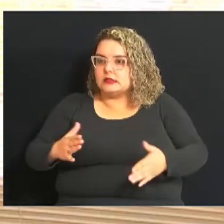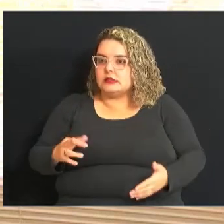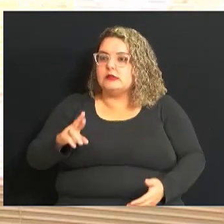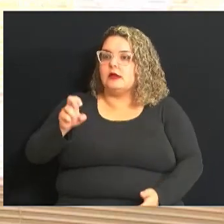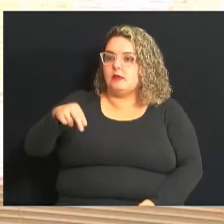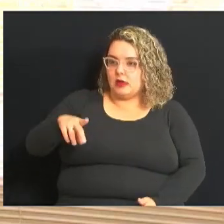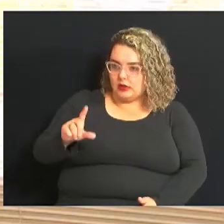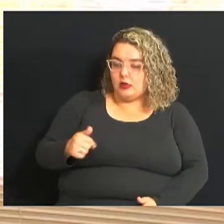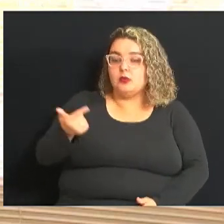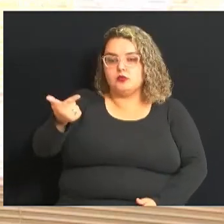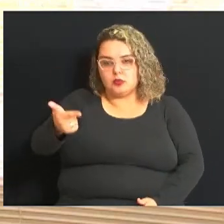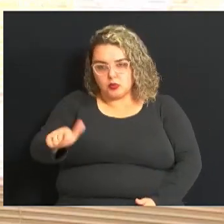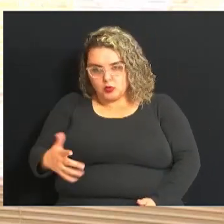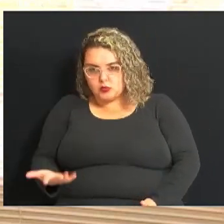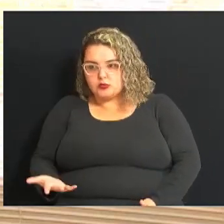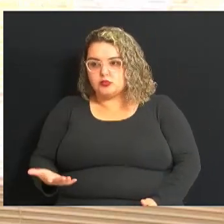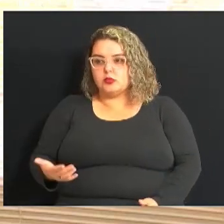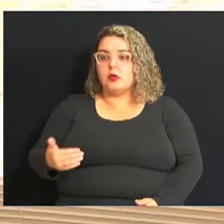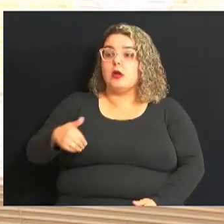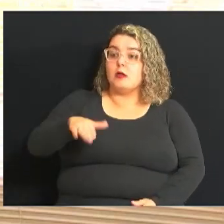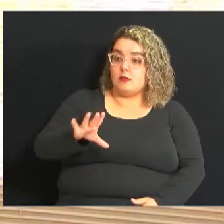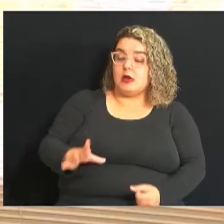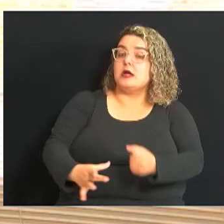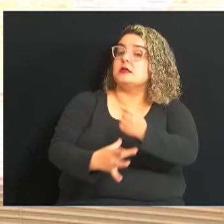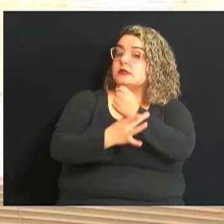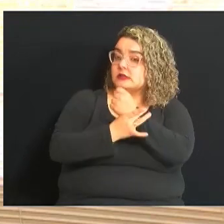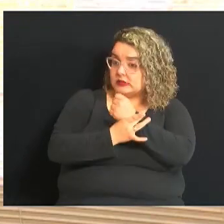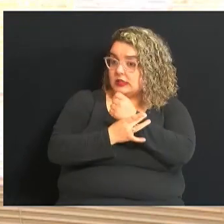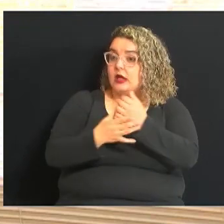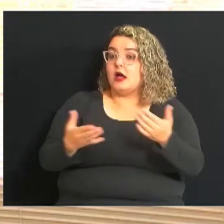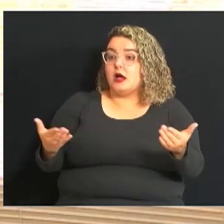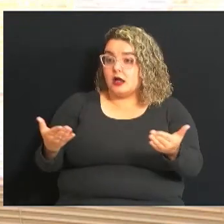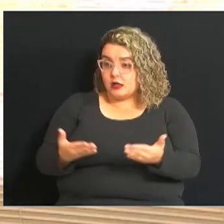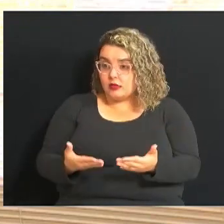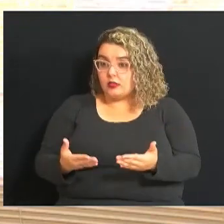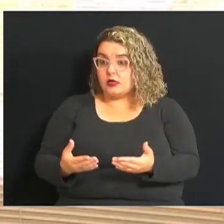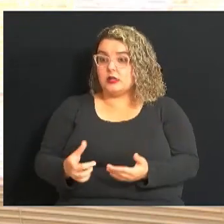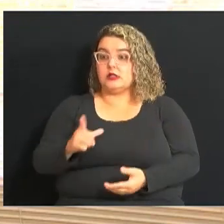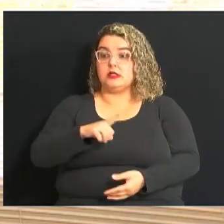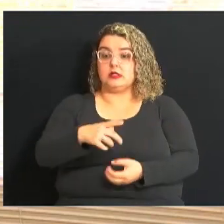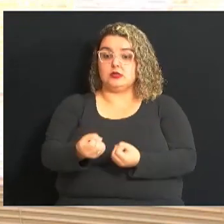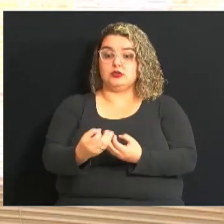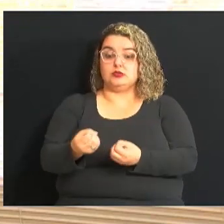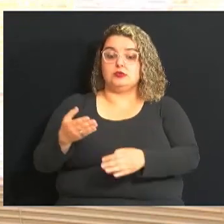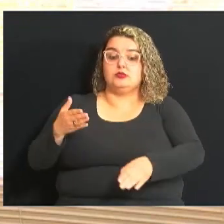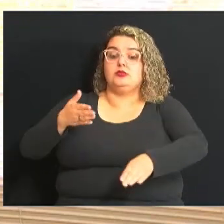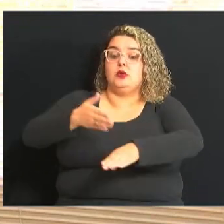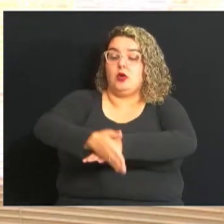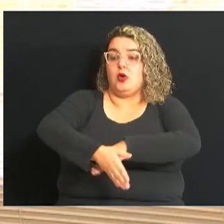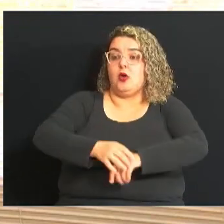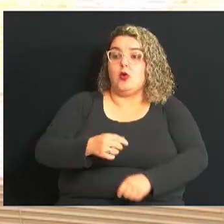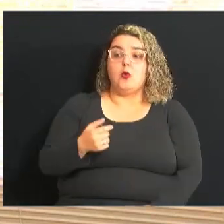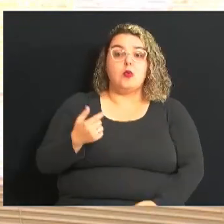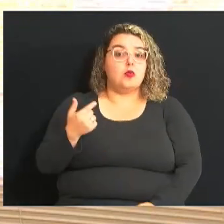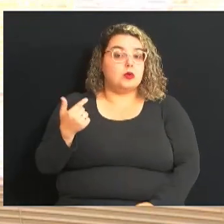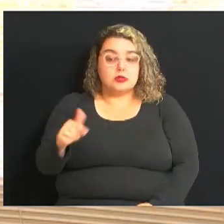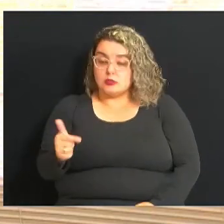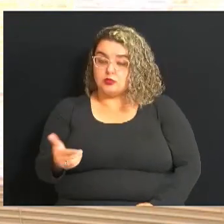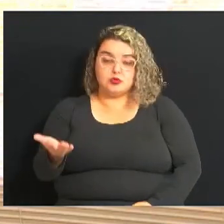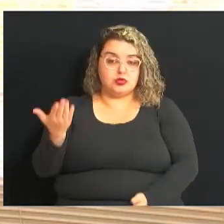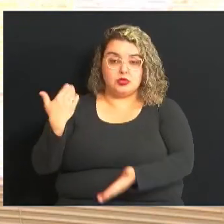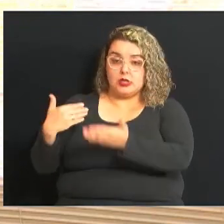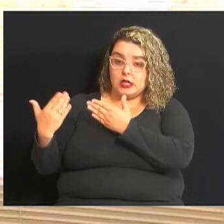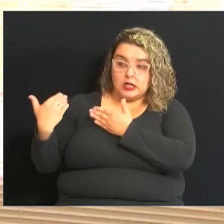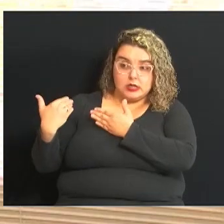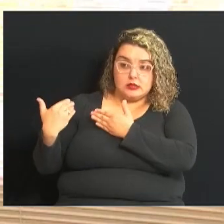continua, porém, a gente vai estar mais seguro por termos agora informações de acesso, o que a gente não tinha antes. Você não sabia se